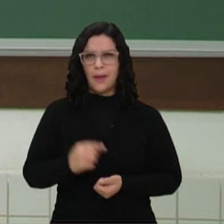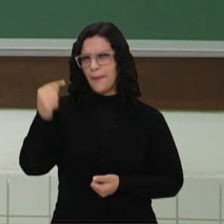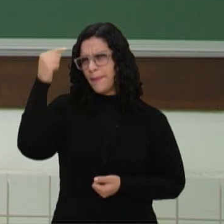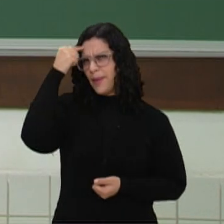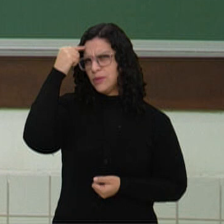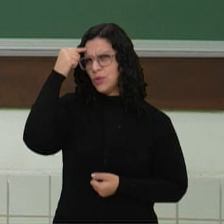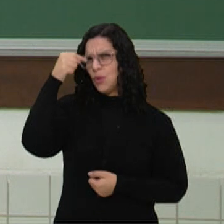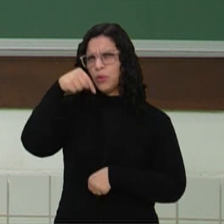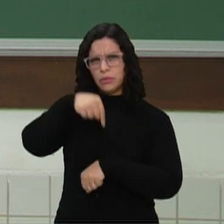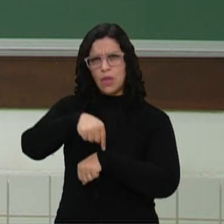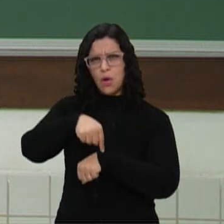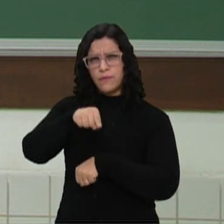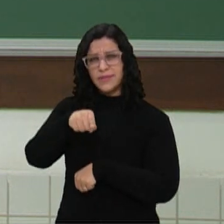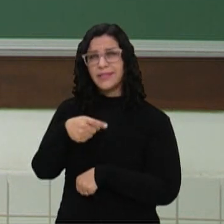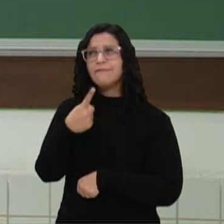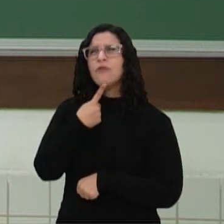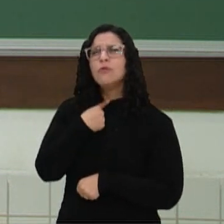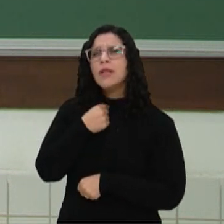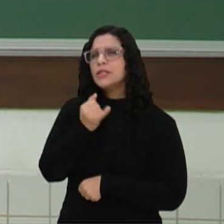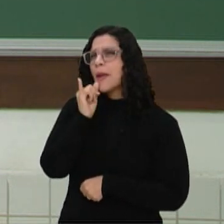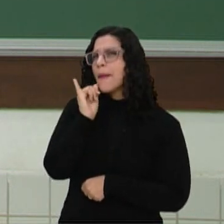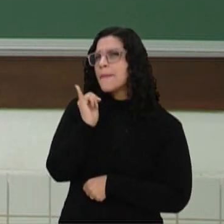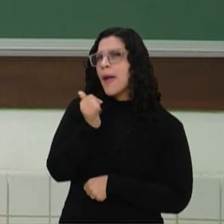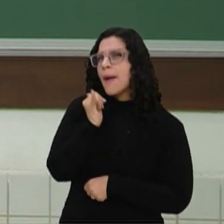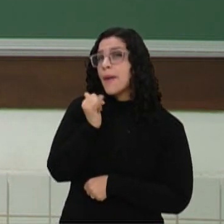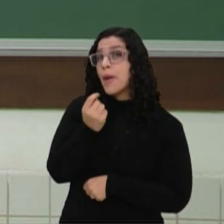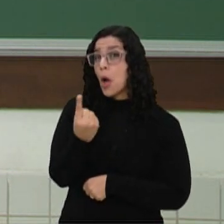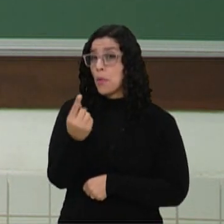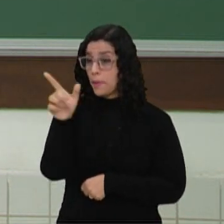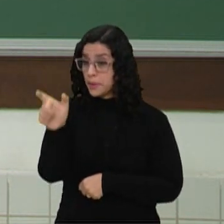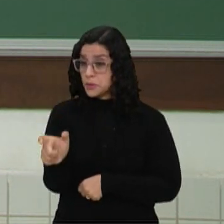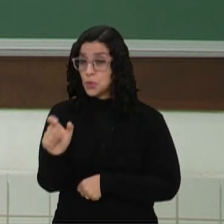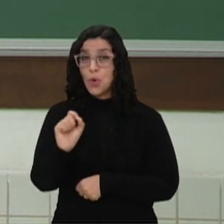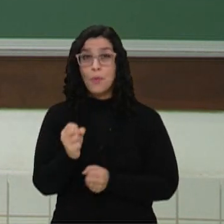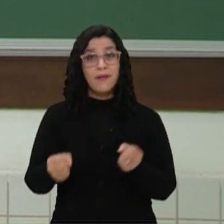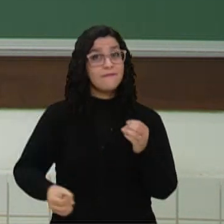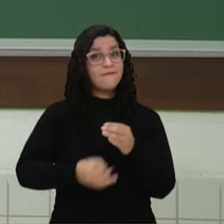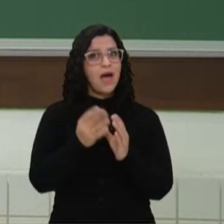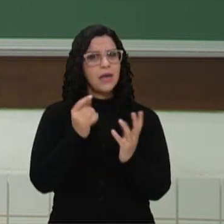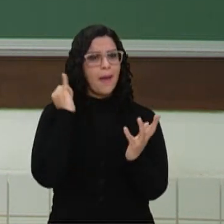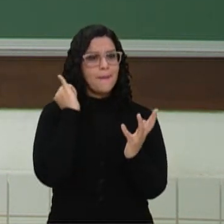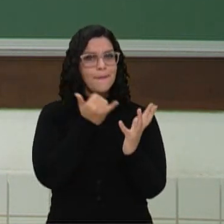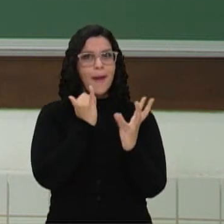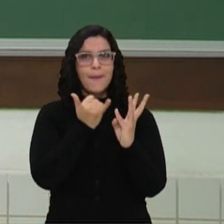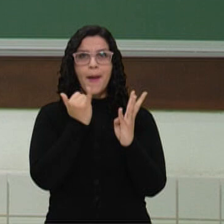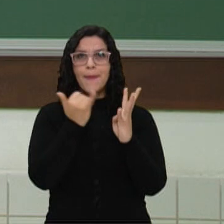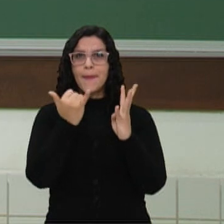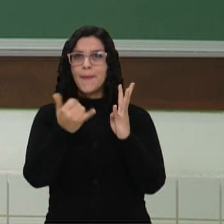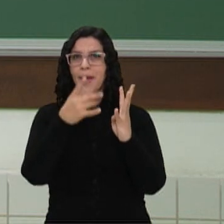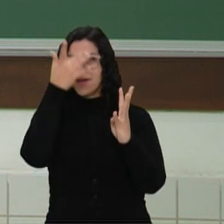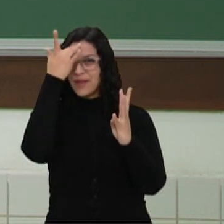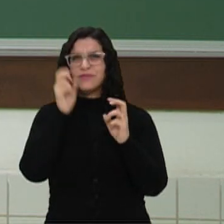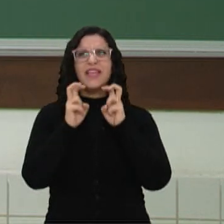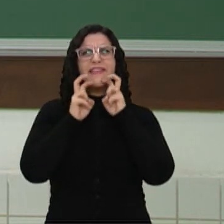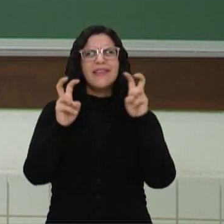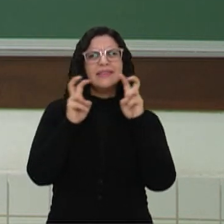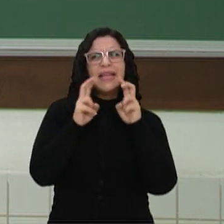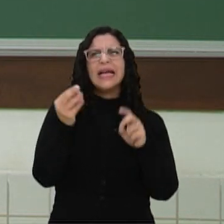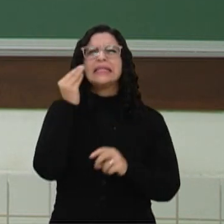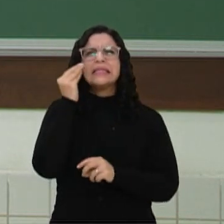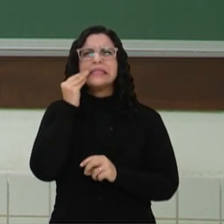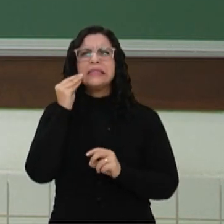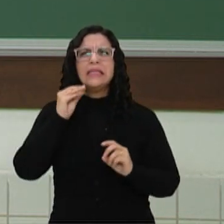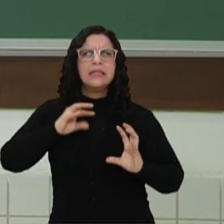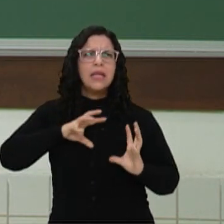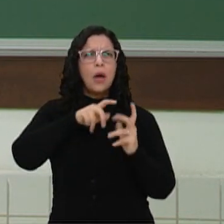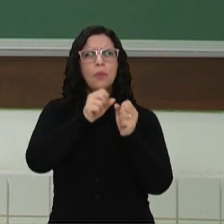Pensou no momento em que você queria falar algo para uma pessoa ou para várias pessoas, que você queria, por exemplo, gritar ao